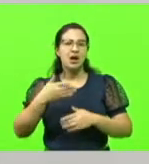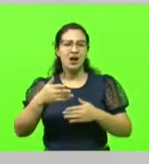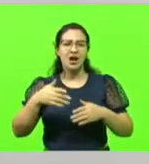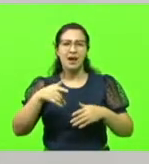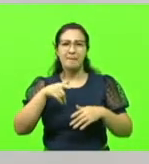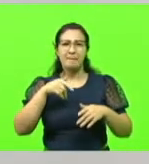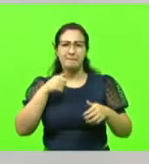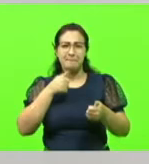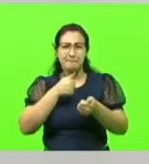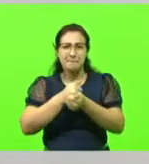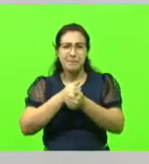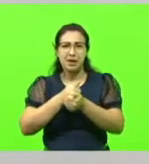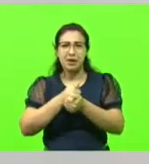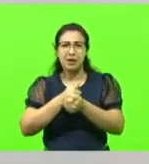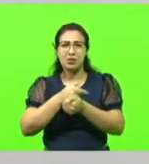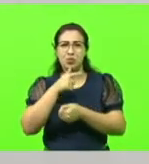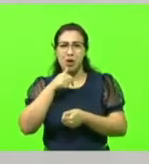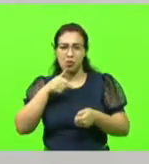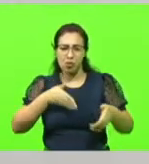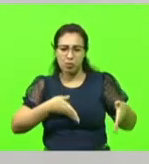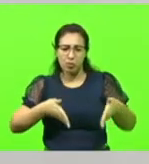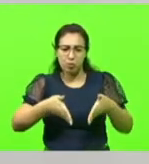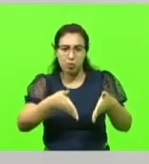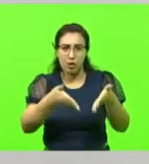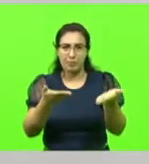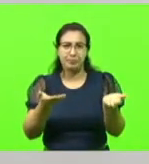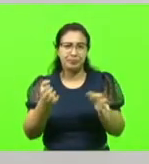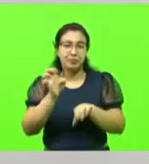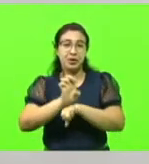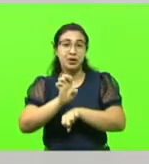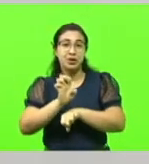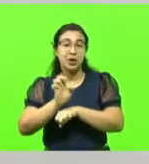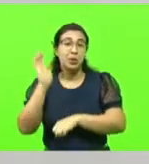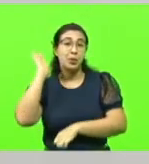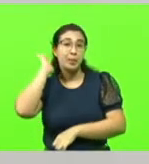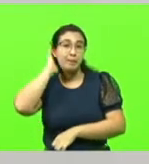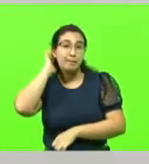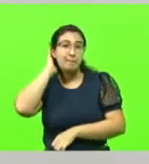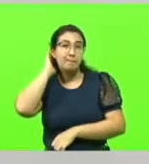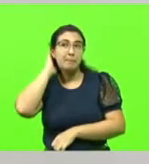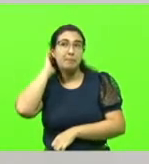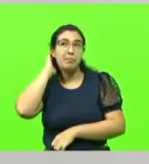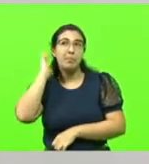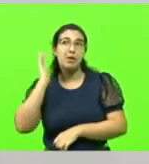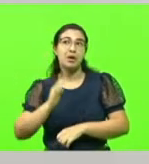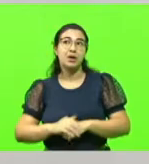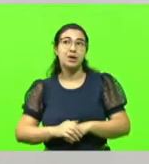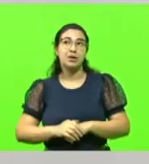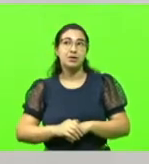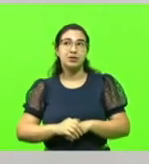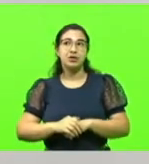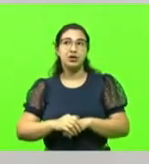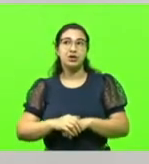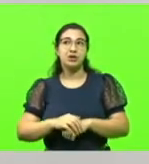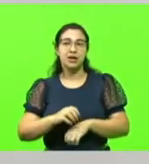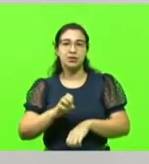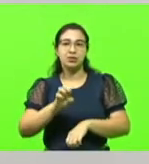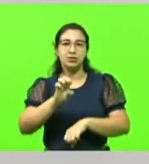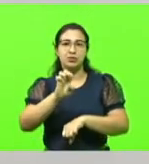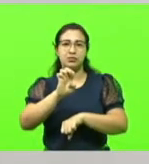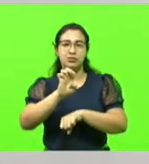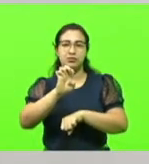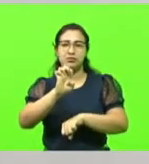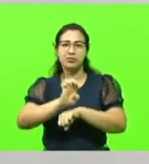Pará. O estado do Pará foi um dos países citados por organizações internacionais como